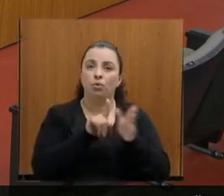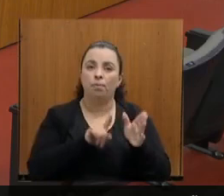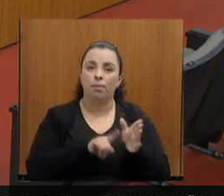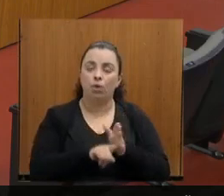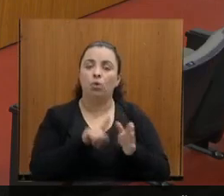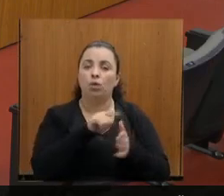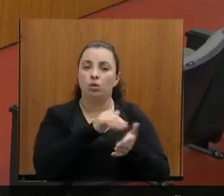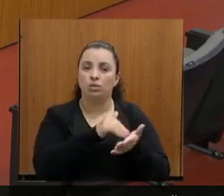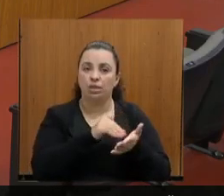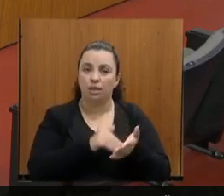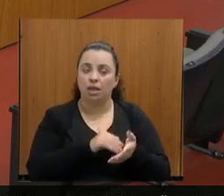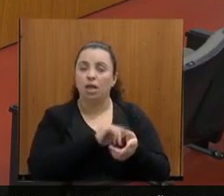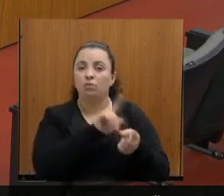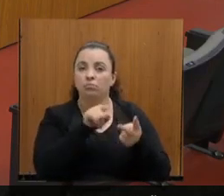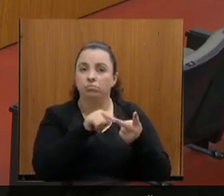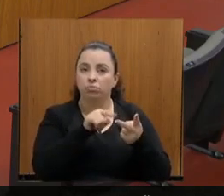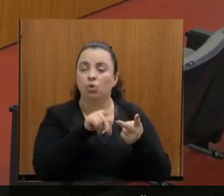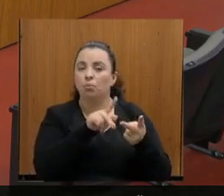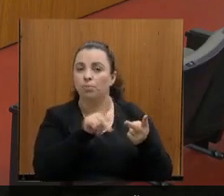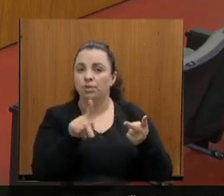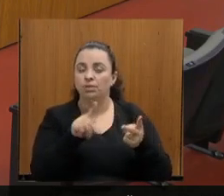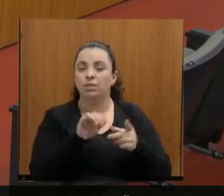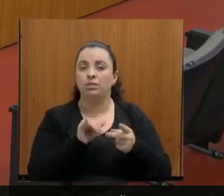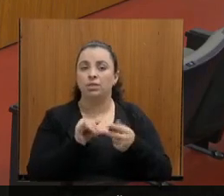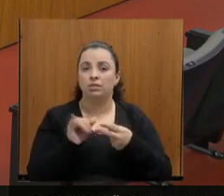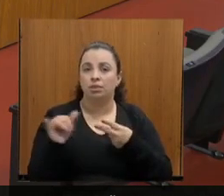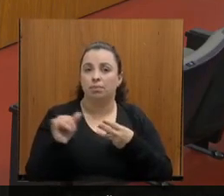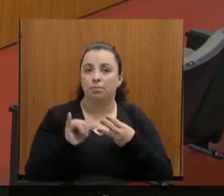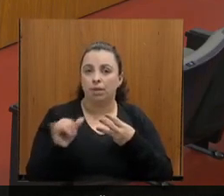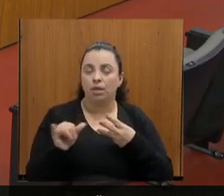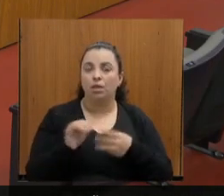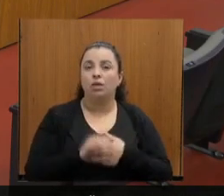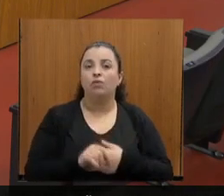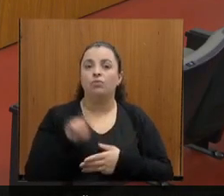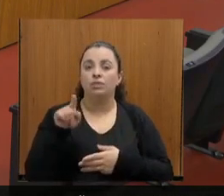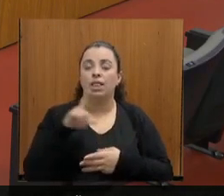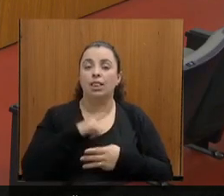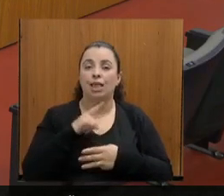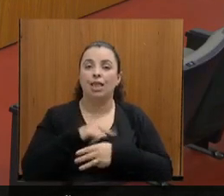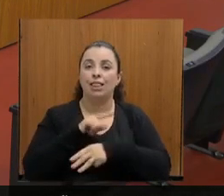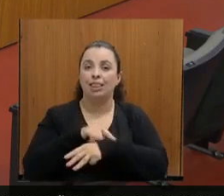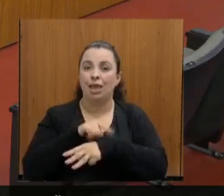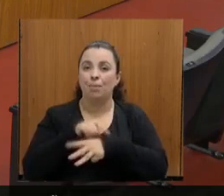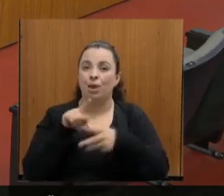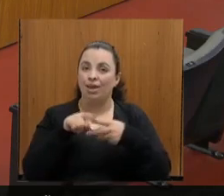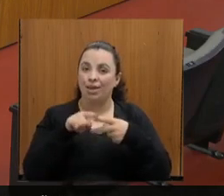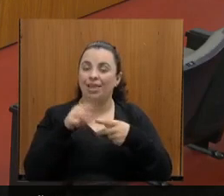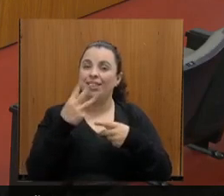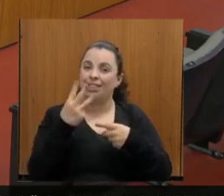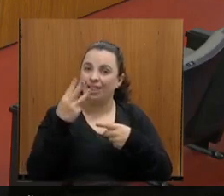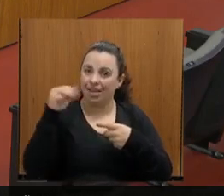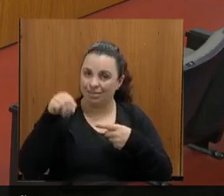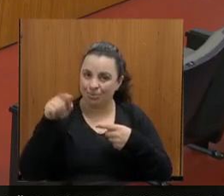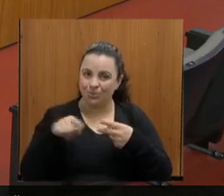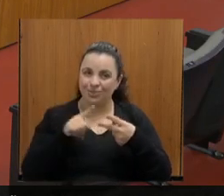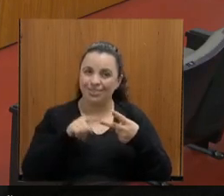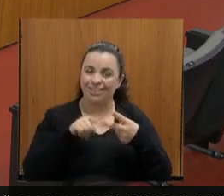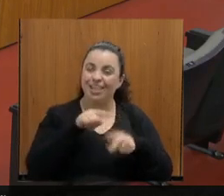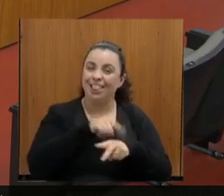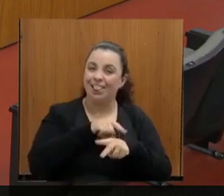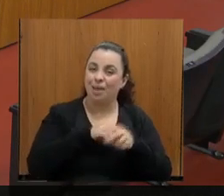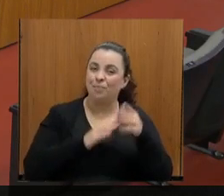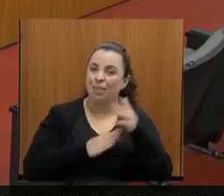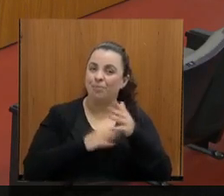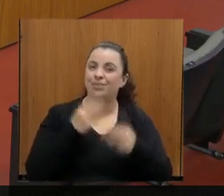secretário e também apresenta a Cemig é que faça por três minutos de um mais três minutos de